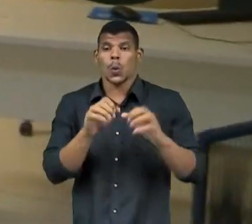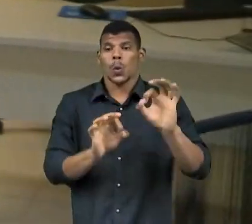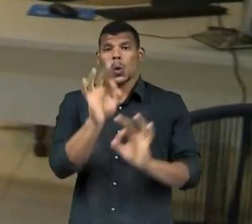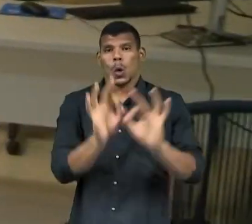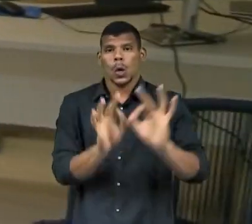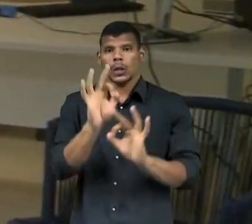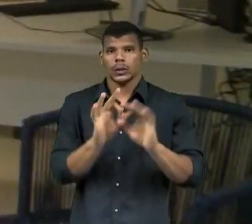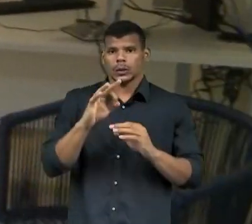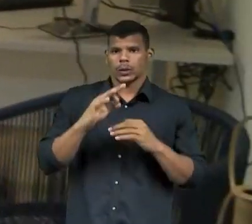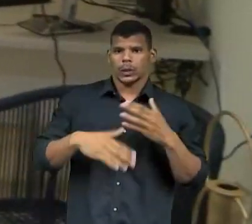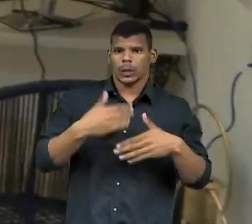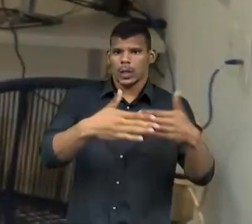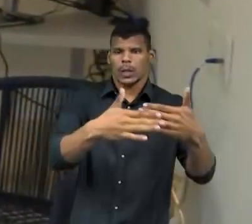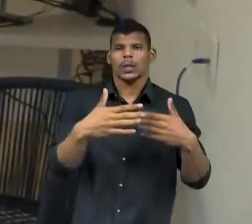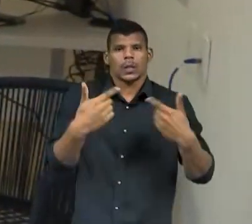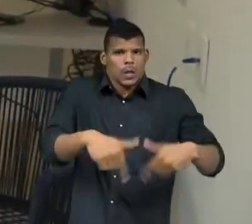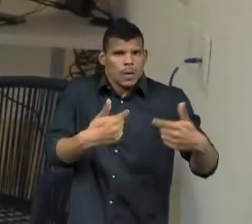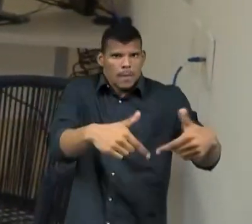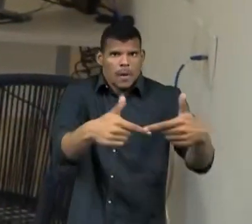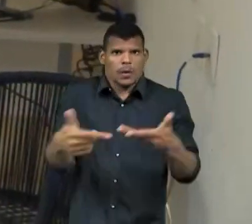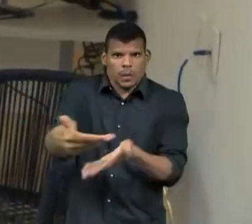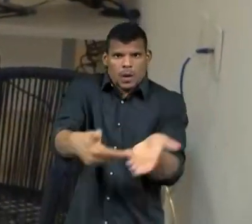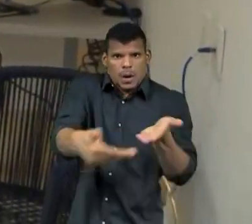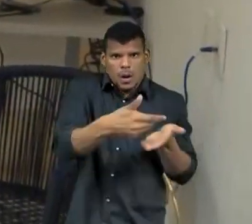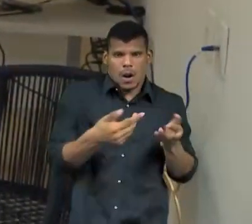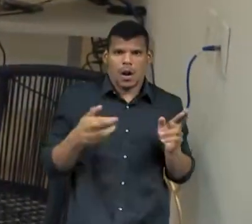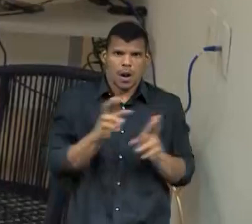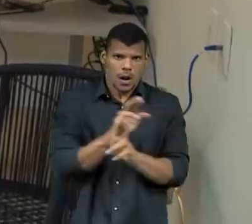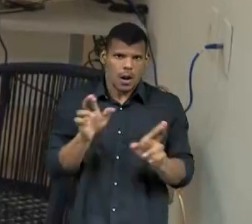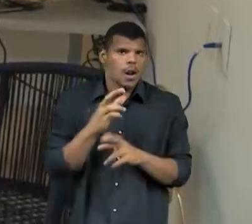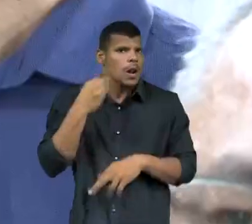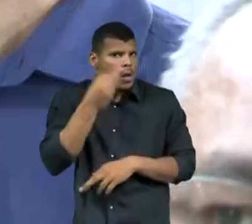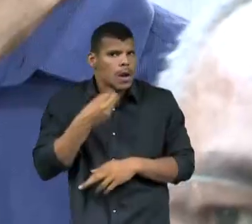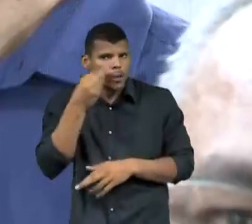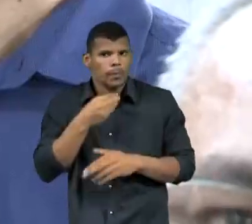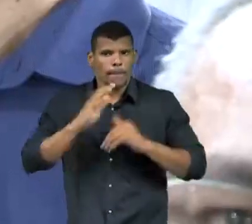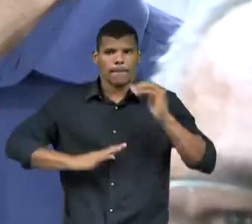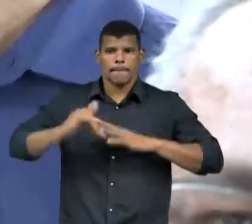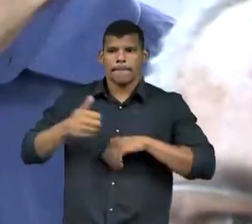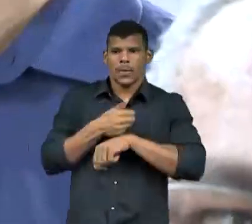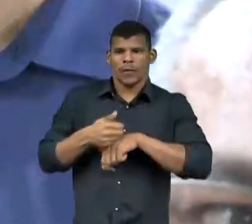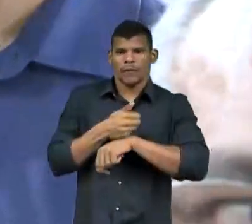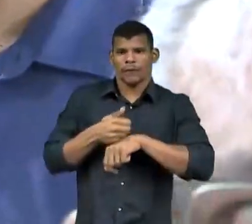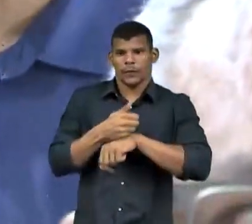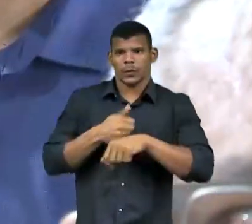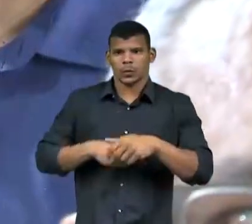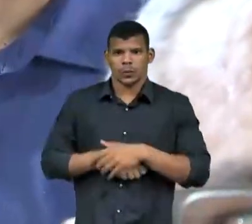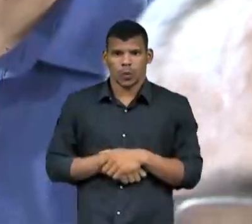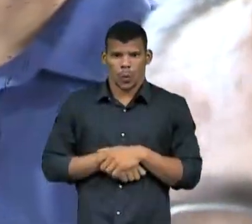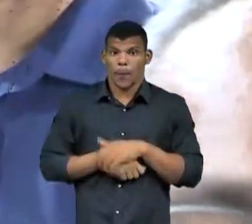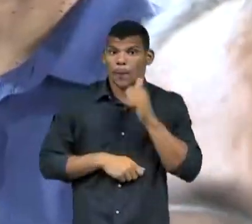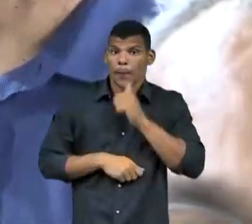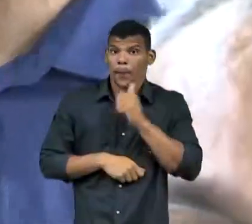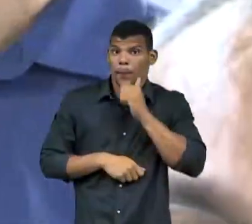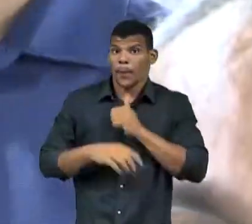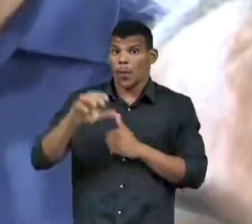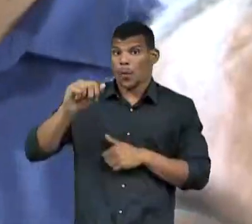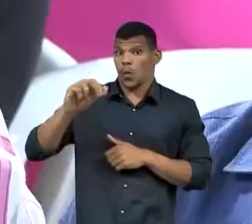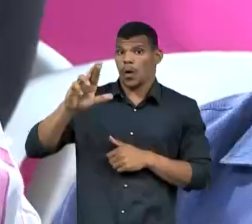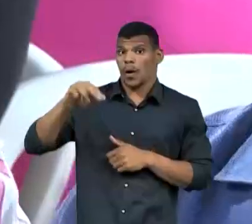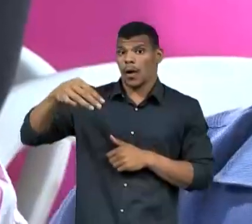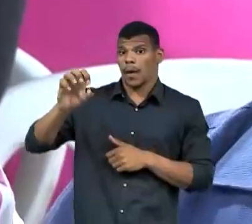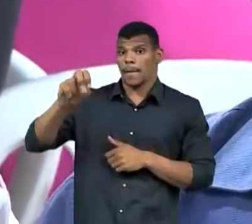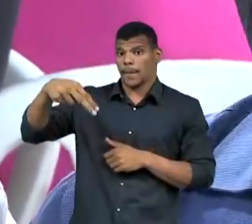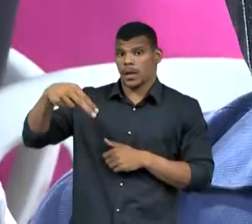rotinas de trabalho e na troca de experiências do exercício profissional. Carmen Amélia é coordenadora escolar no município de